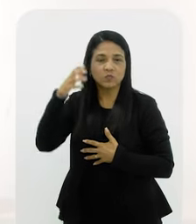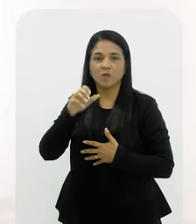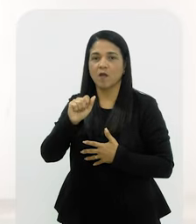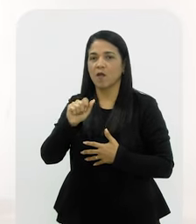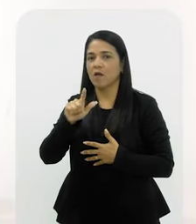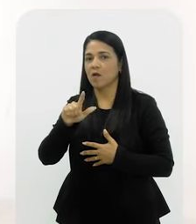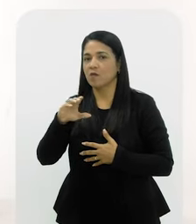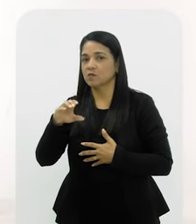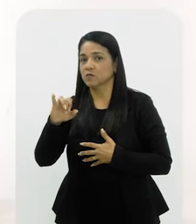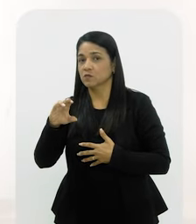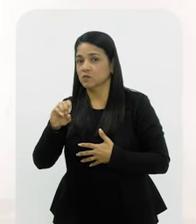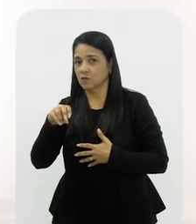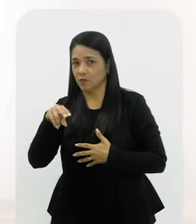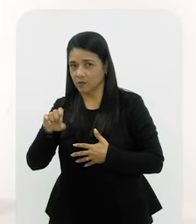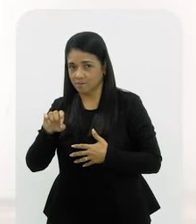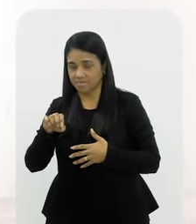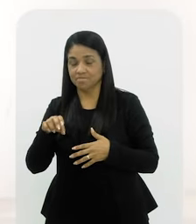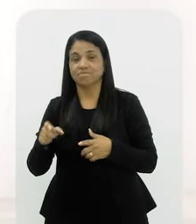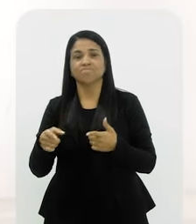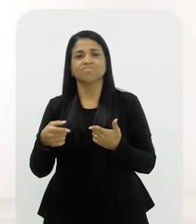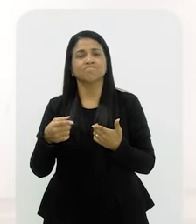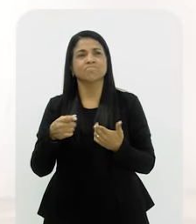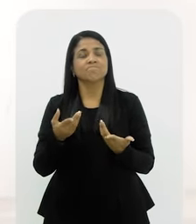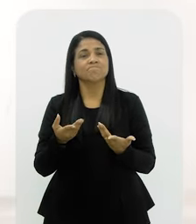comecei a tocar, depois do baile, eu fui tocar com a Alcione.